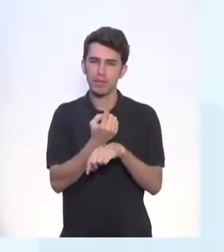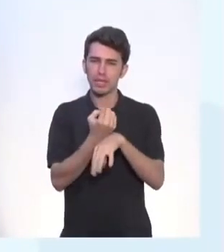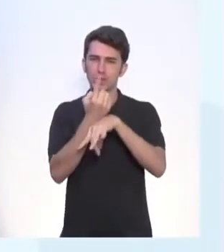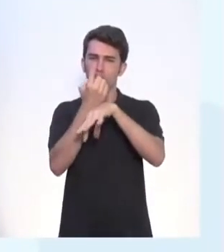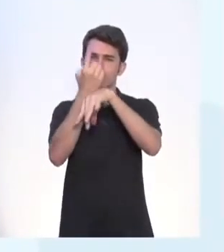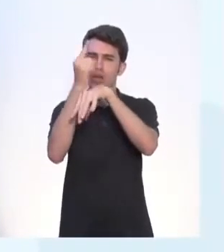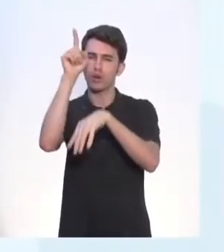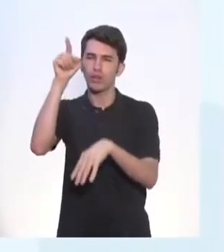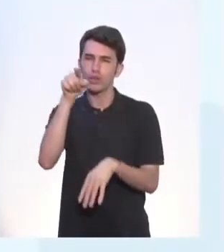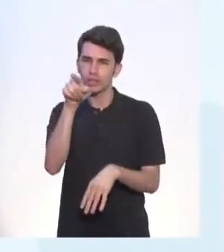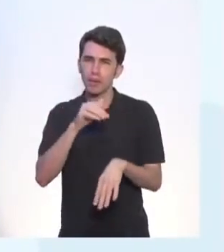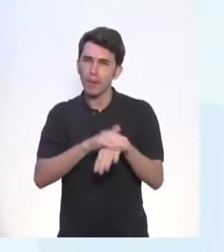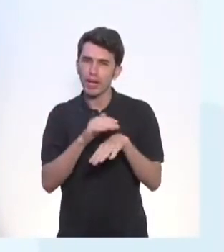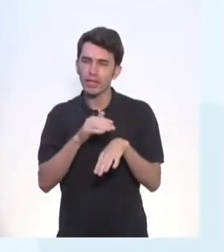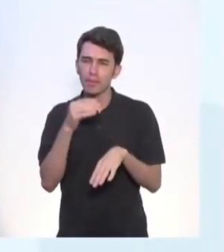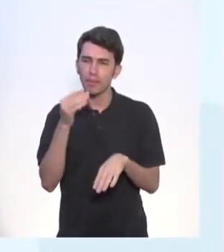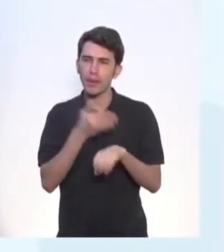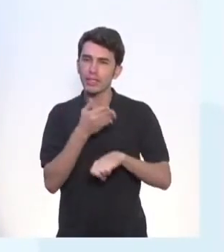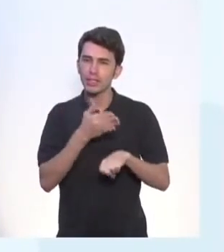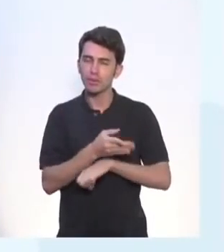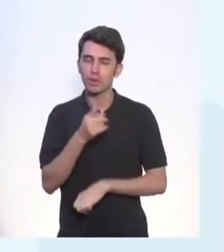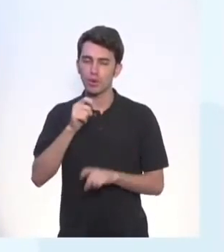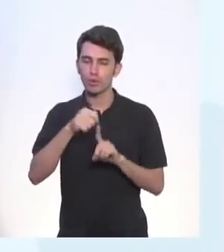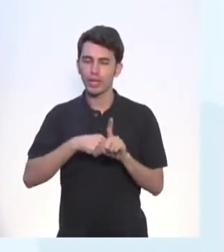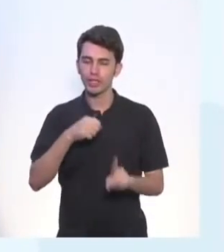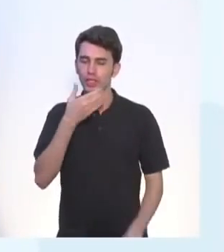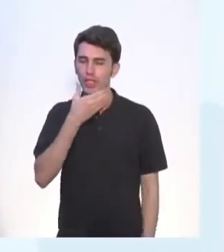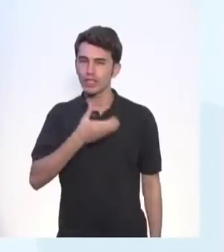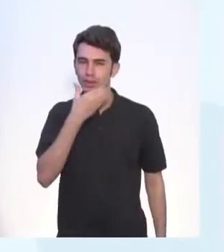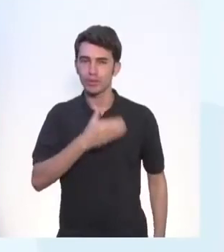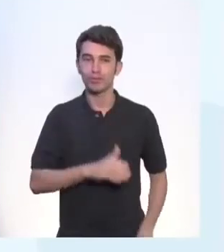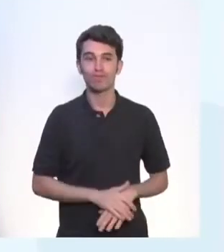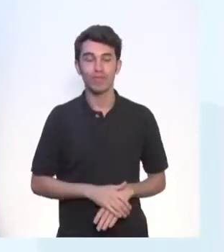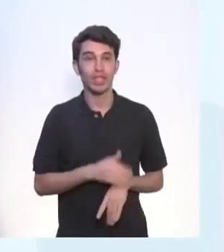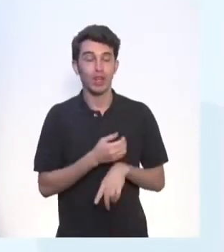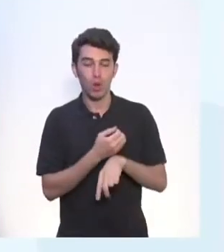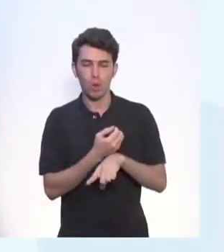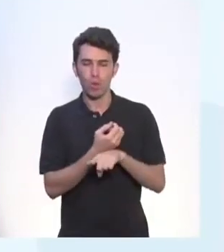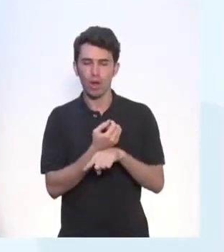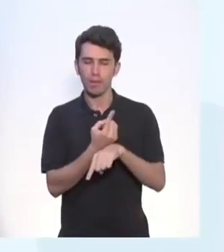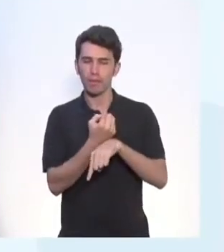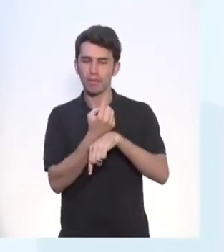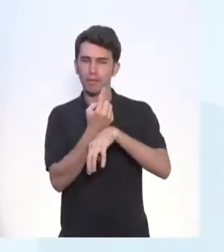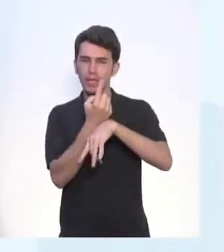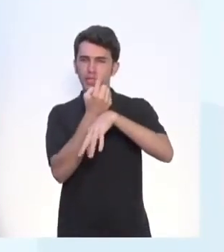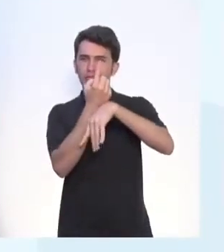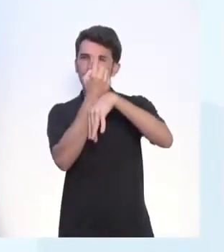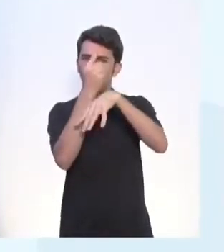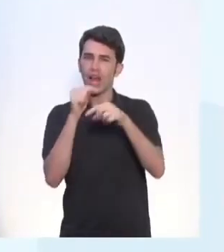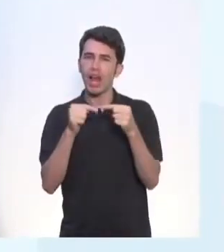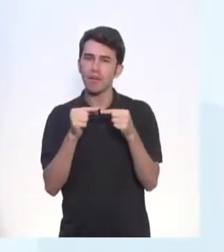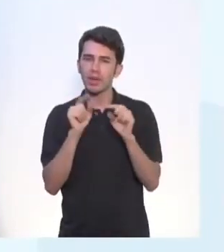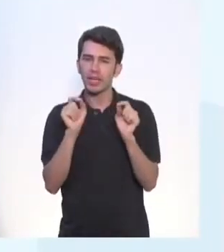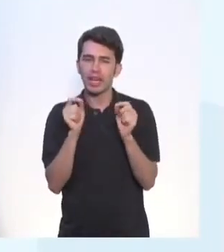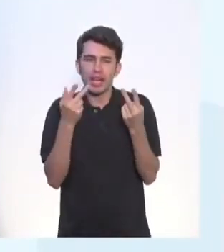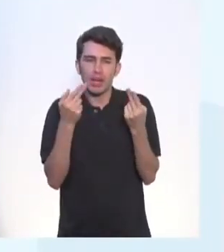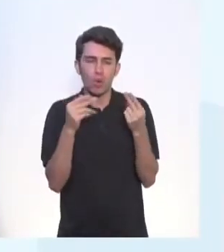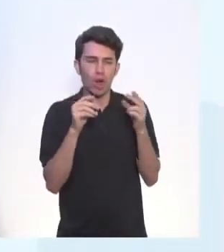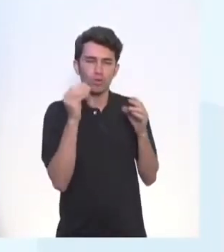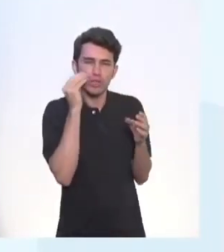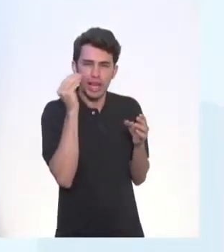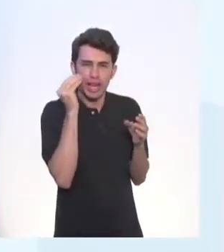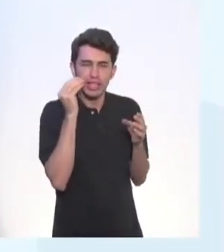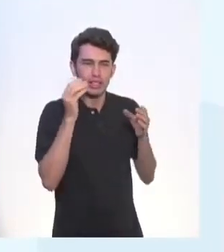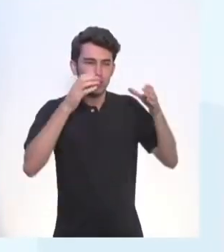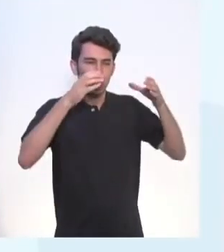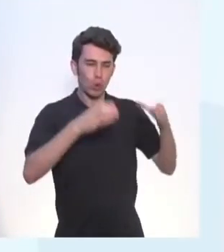participou em dezembro? Uma missão espacial simulada são testes feitos em um lugar parecidos com